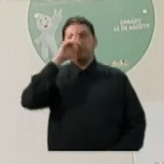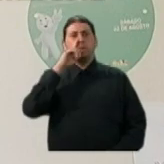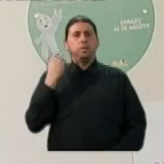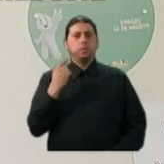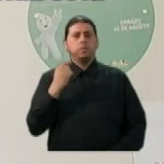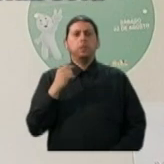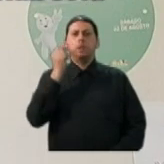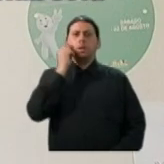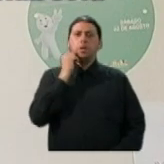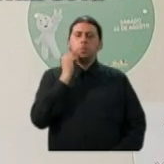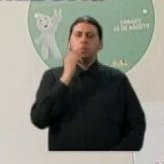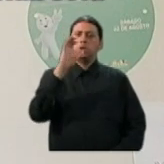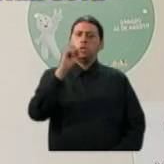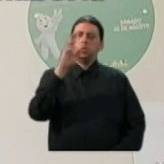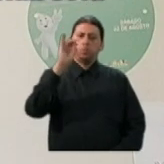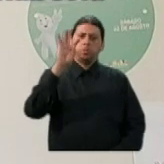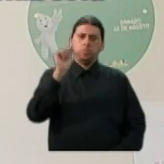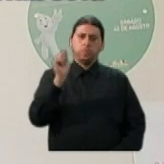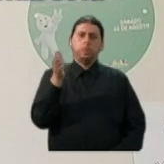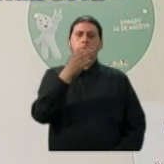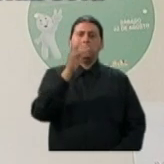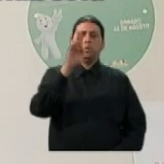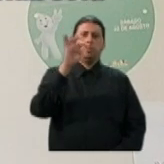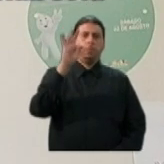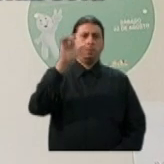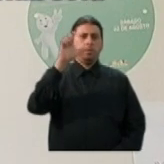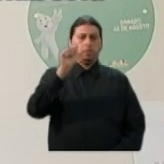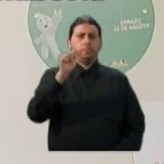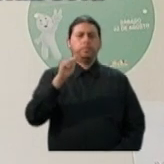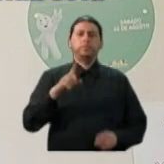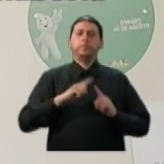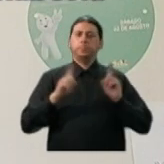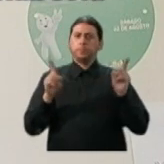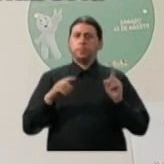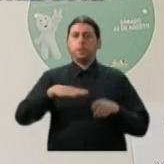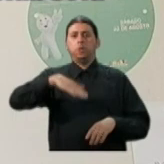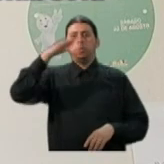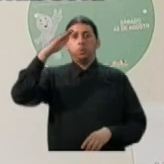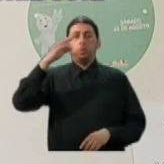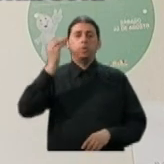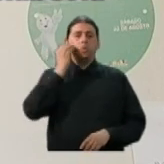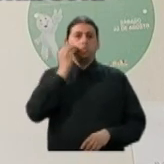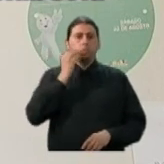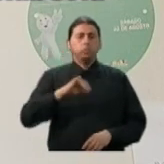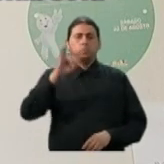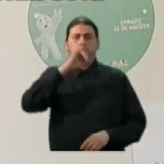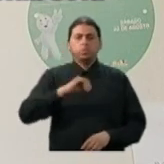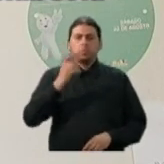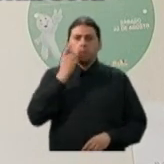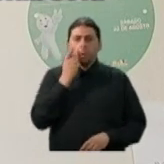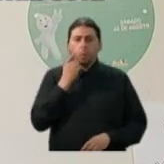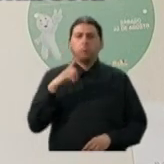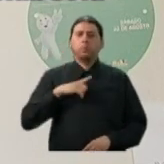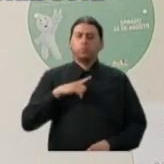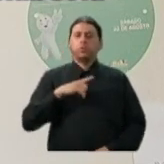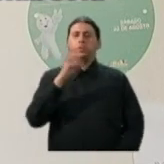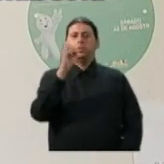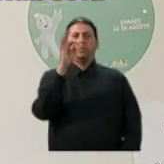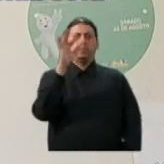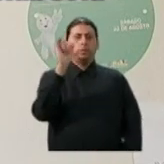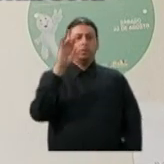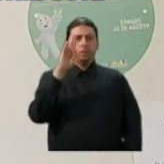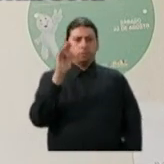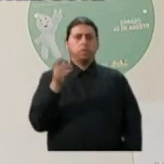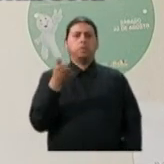rubéola. Já os adultos precisam estar atentos às doses de reforço da vacina contra a difteria e tétano, além da